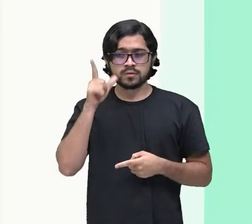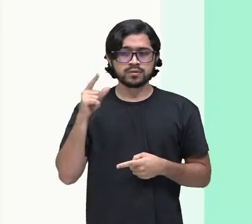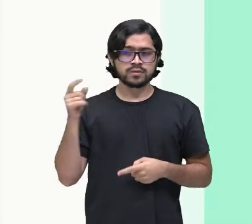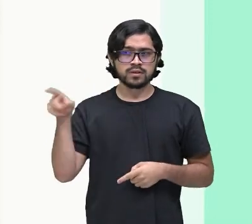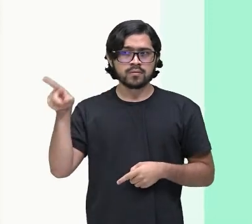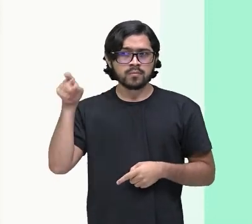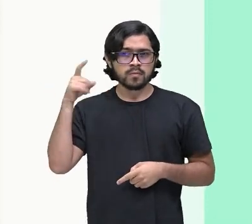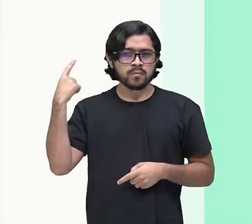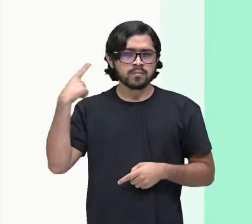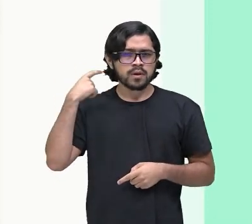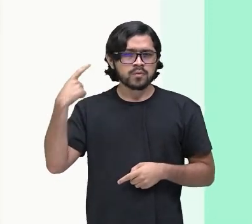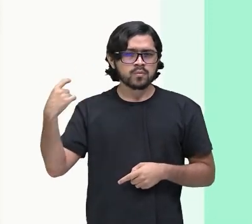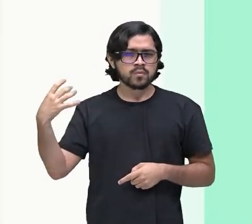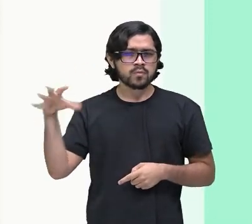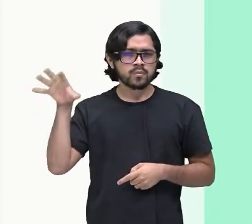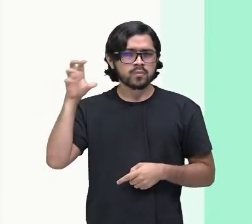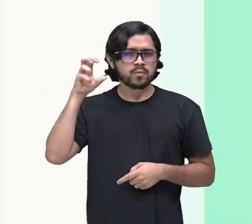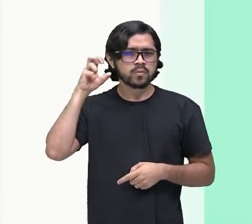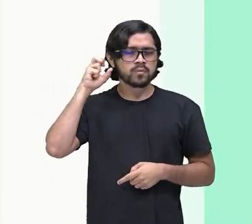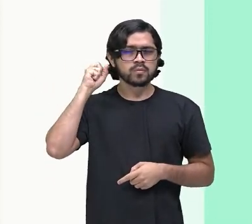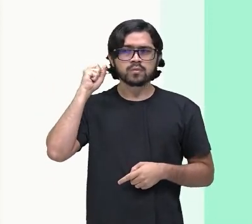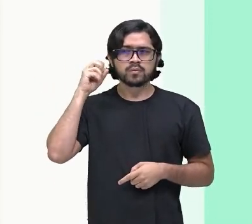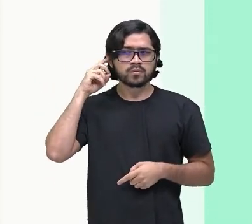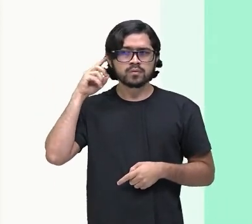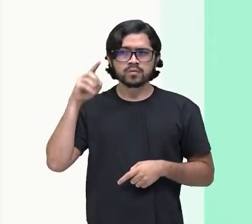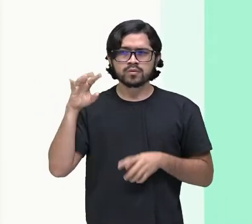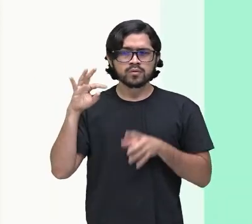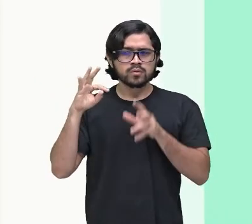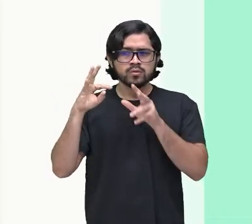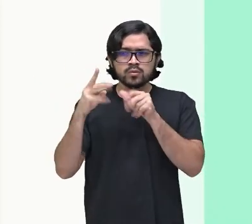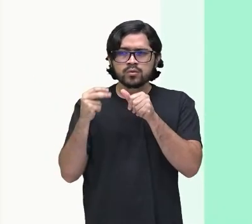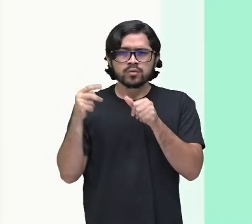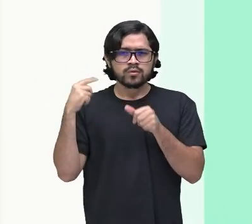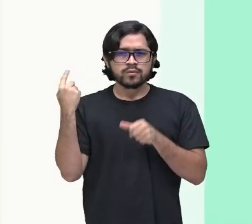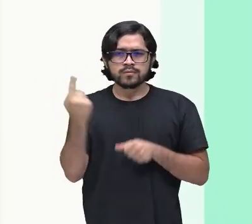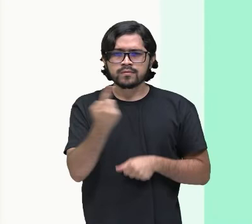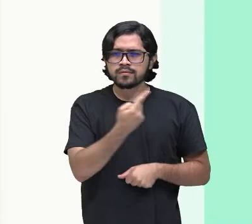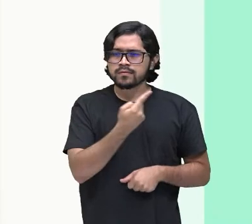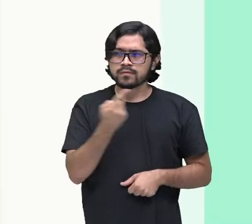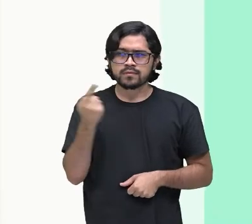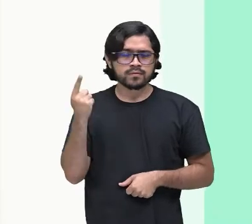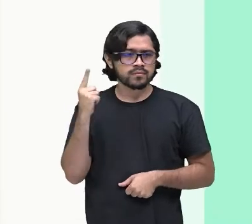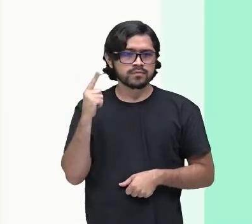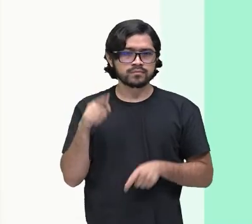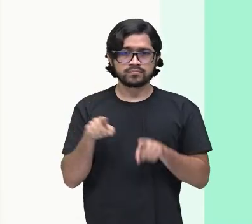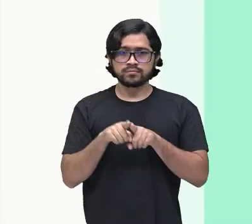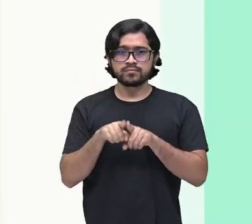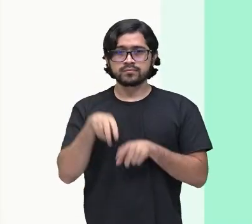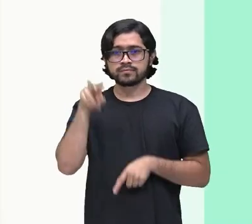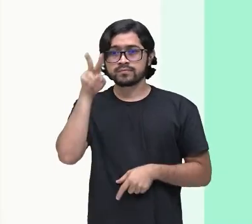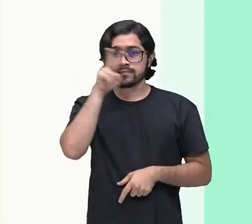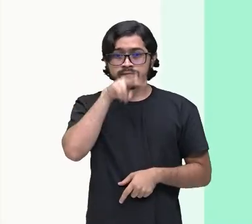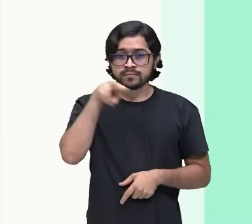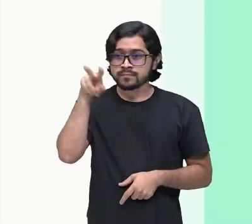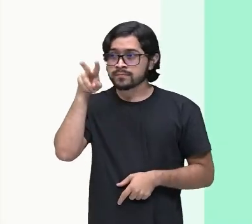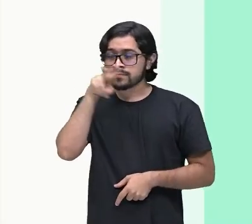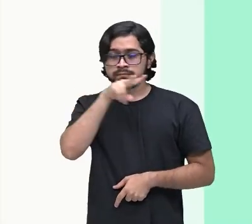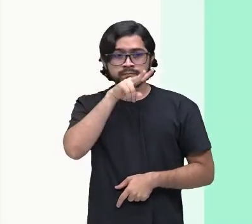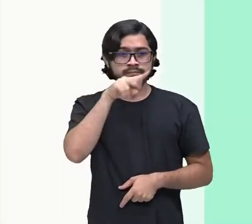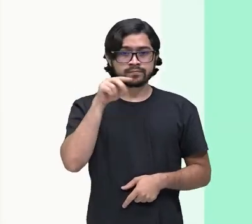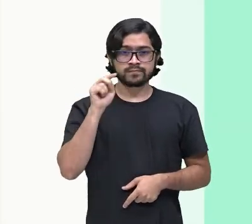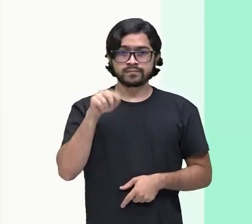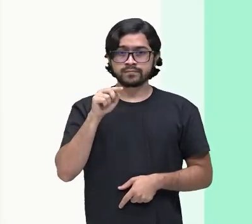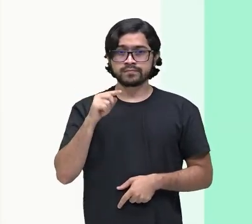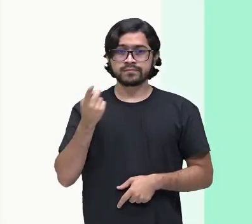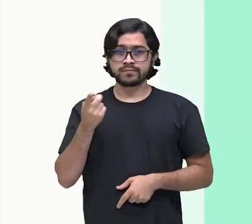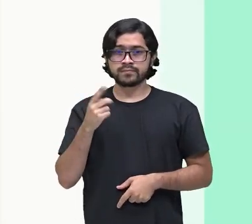e, consequentemente, ouvirmos tudo à nossa volta. Nós temos ainda a visão, que é um dos órgãos dos sentidos, e é por